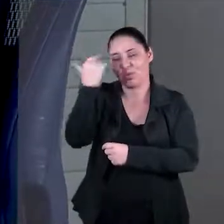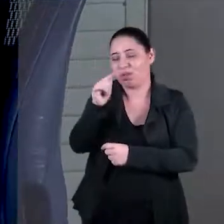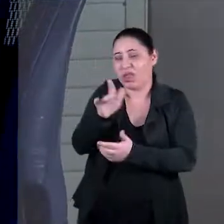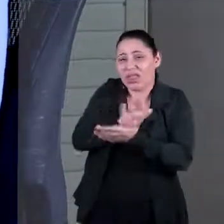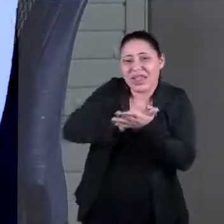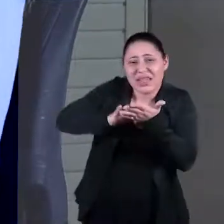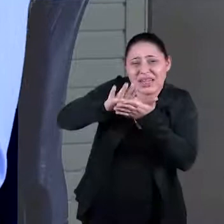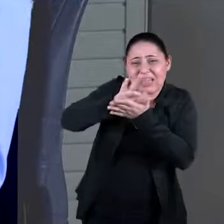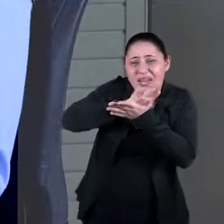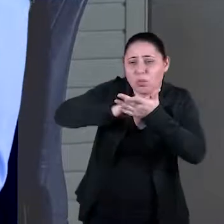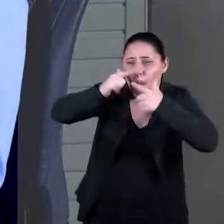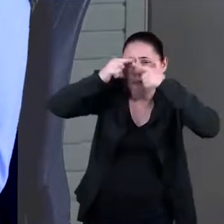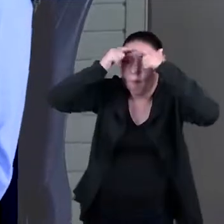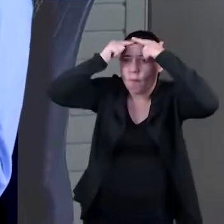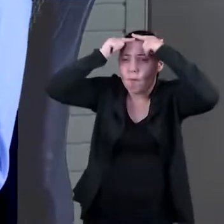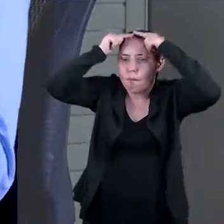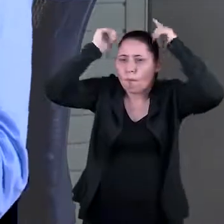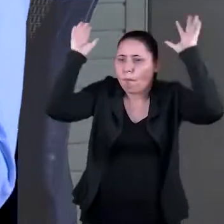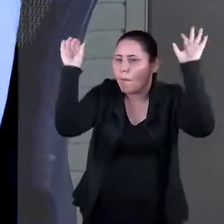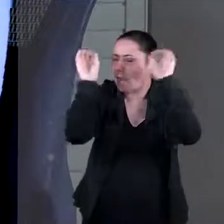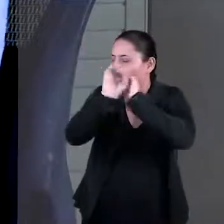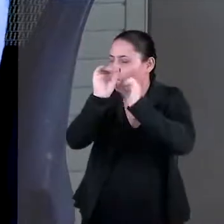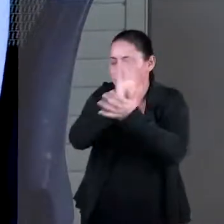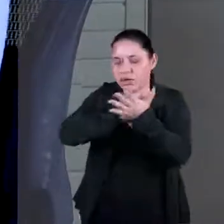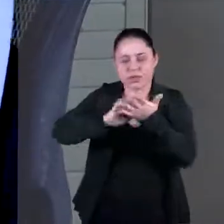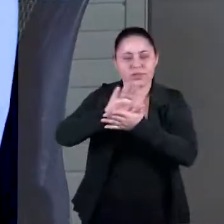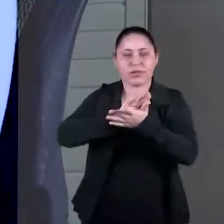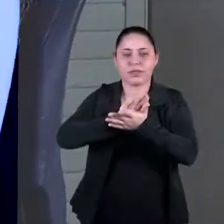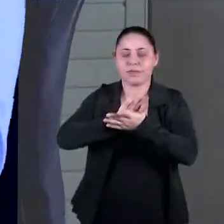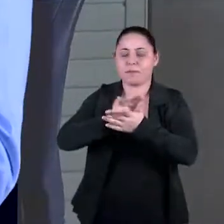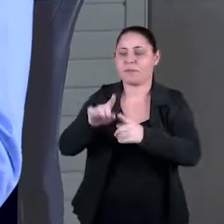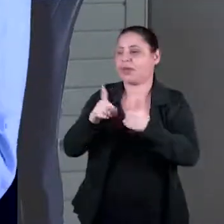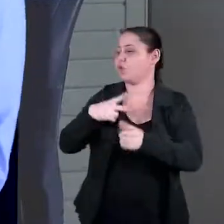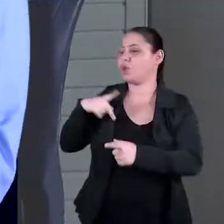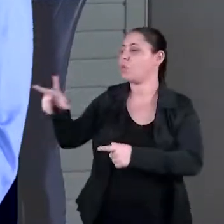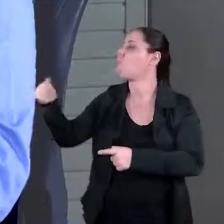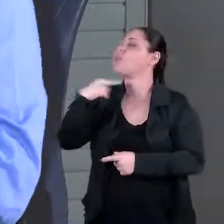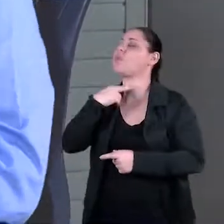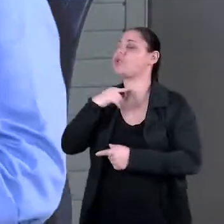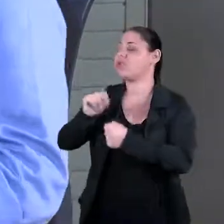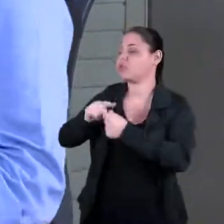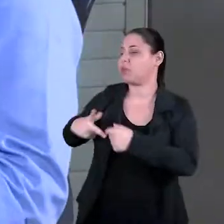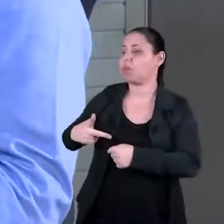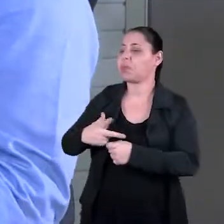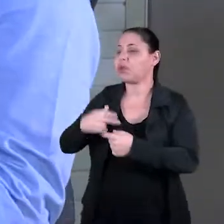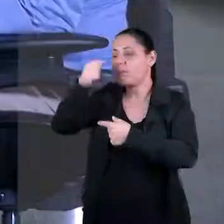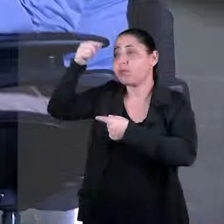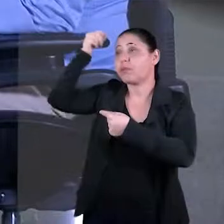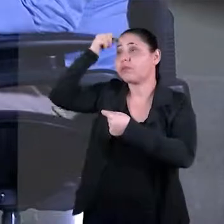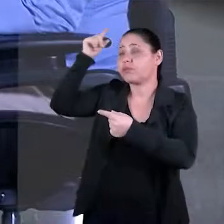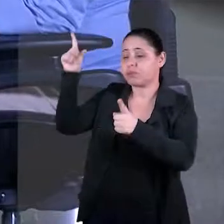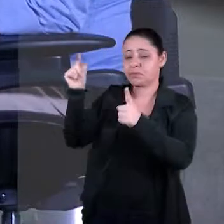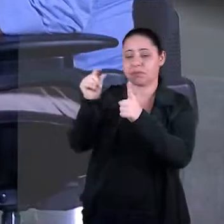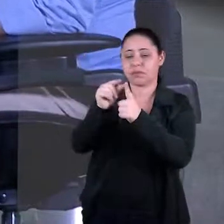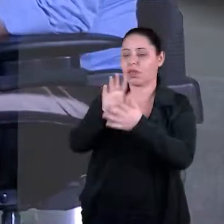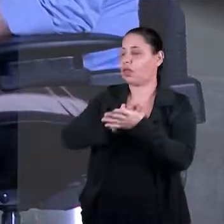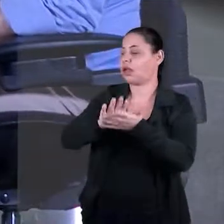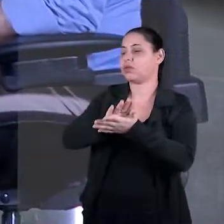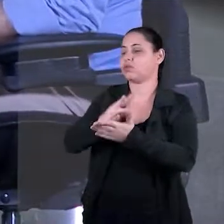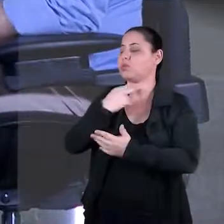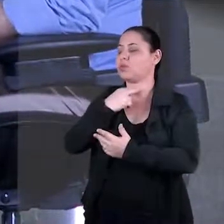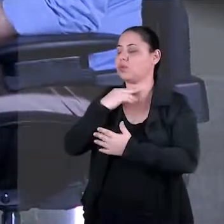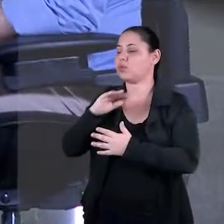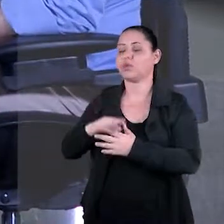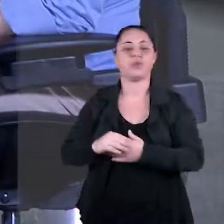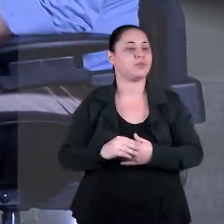fazer o transplante, mas assim, você tem calvície, não pode fazer transplante, dificilmente acontecer. E qual que é o procedimento